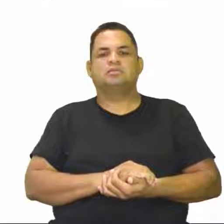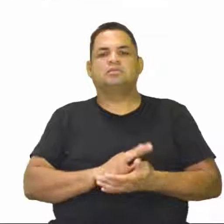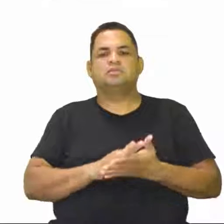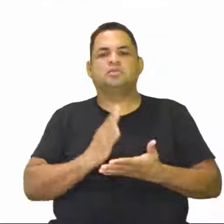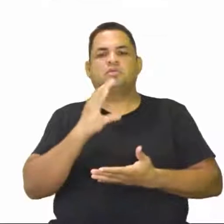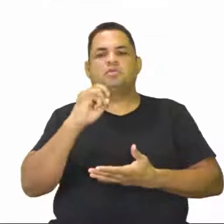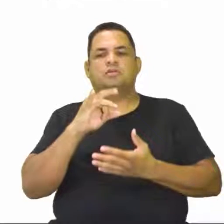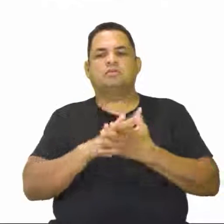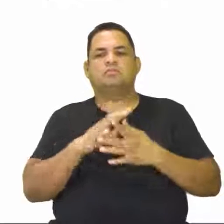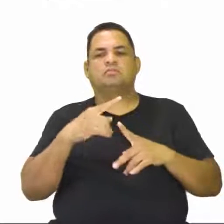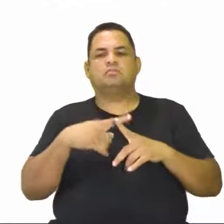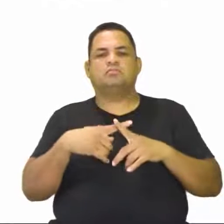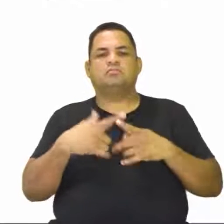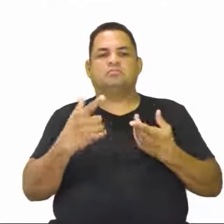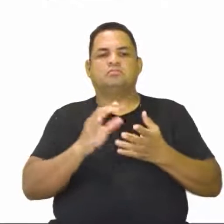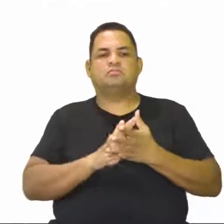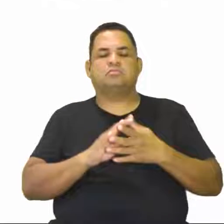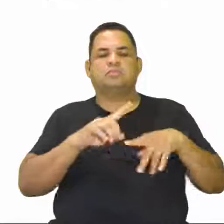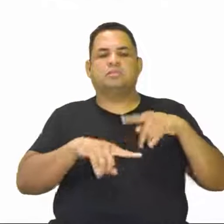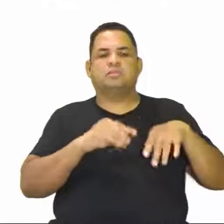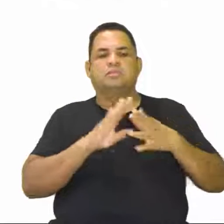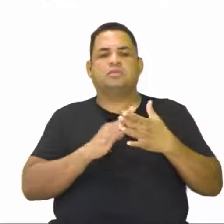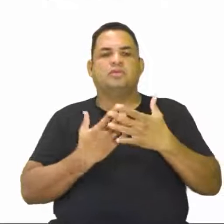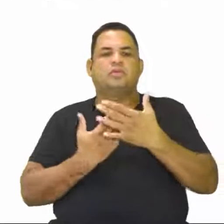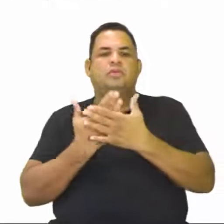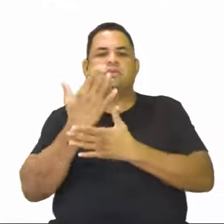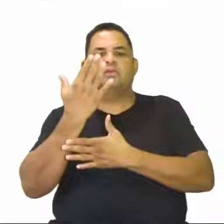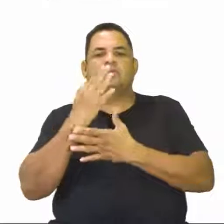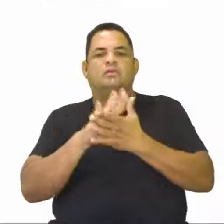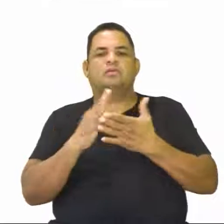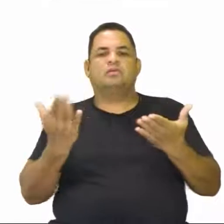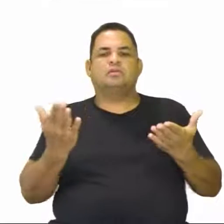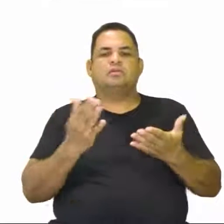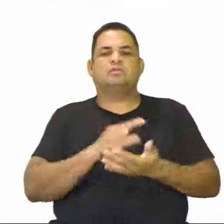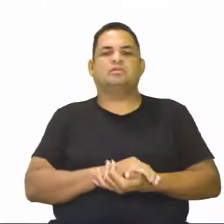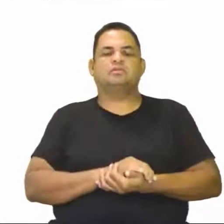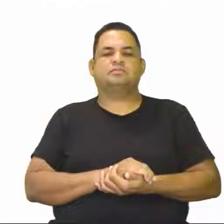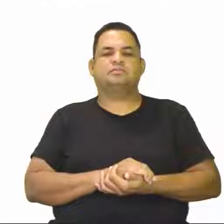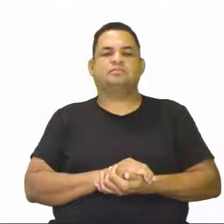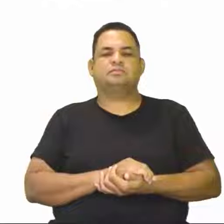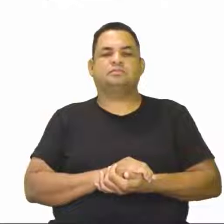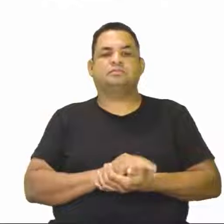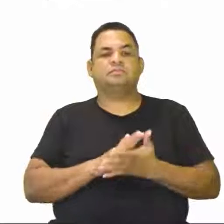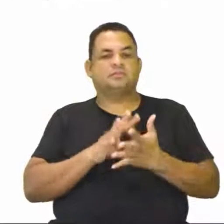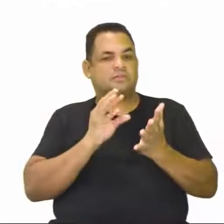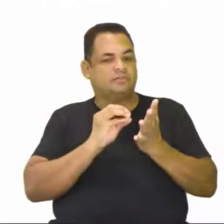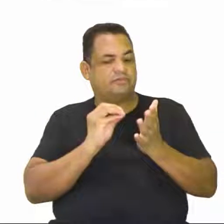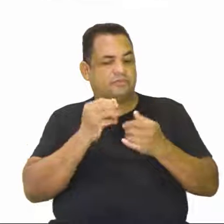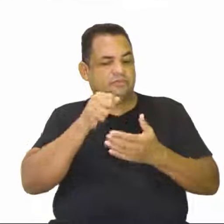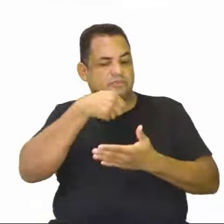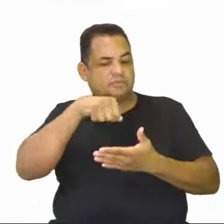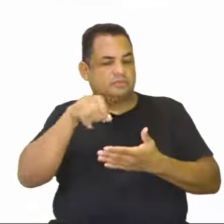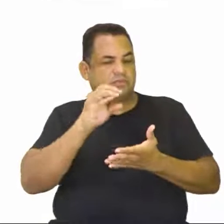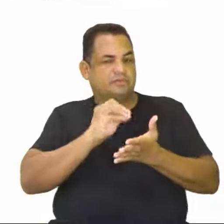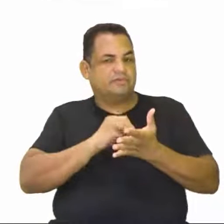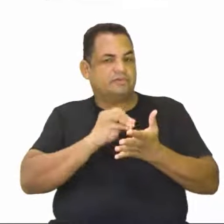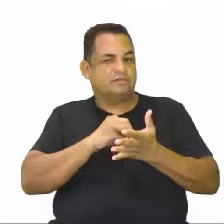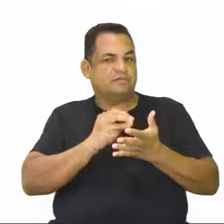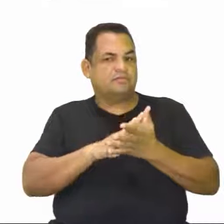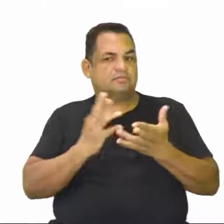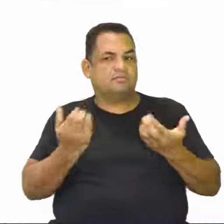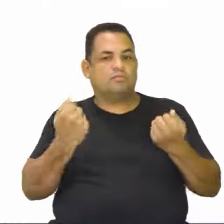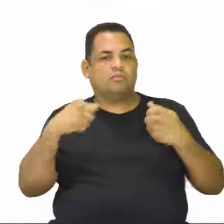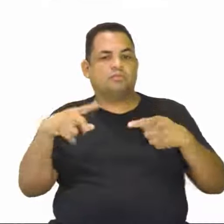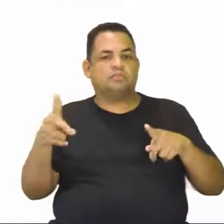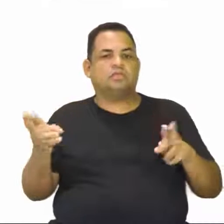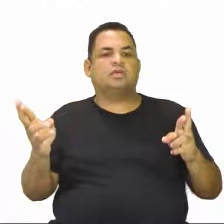comburente, por sua vez, é um material gasoso, em geral o para você completar, que pode reagir com um